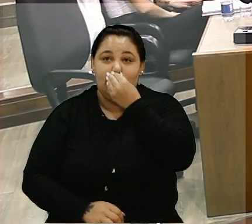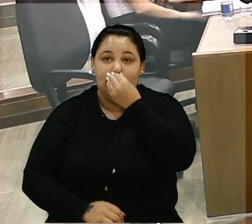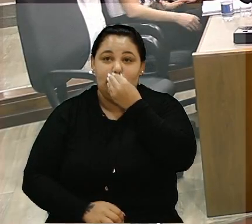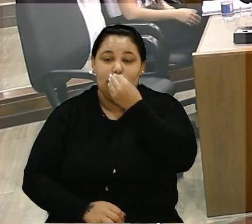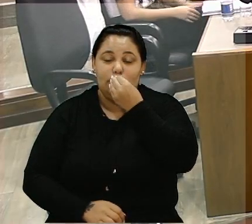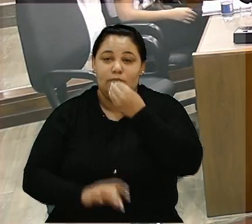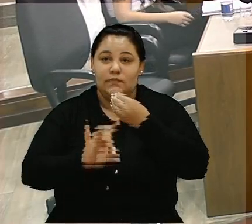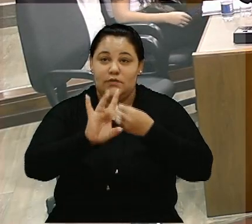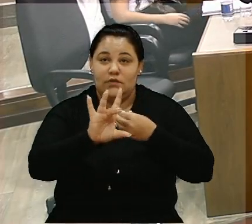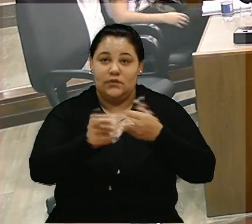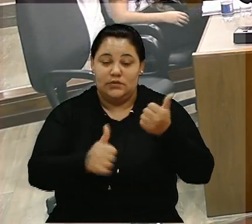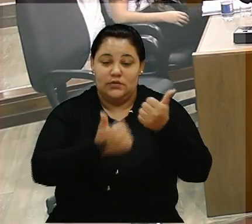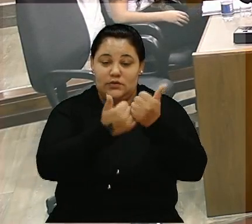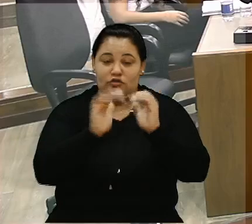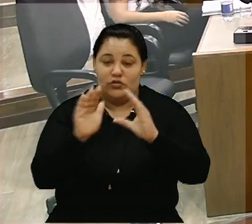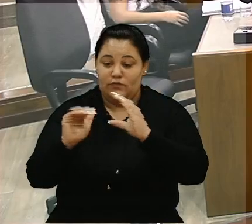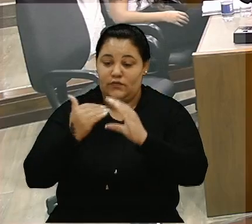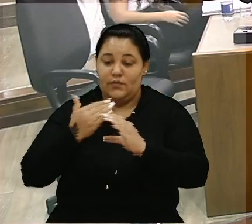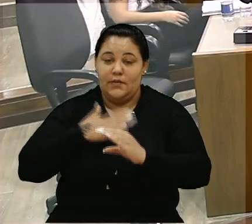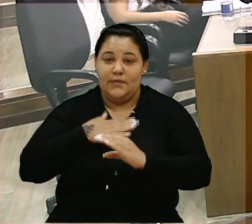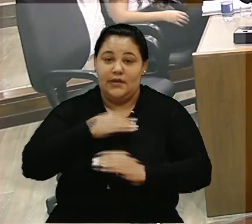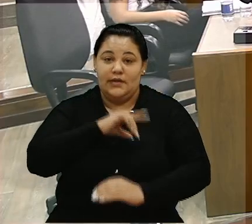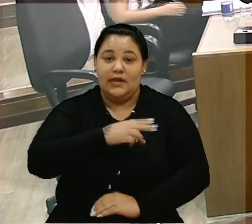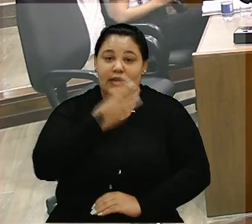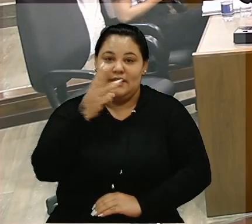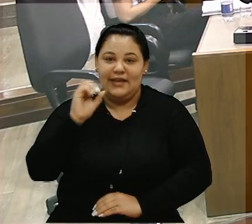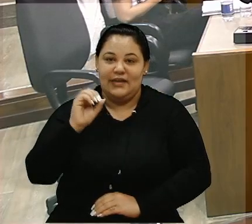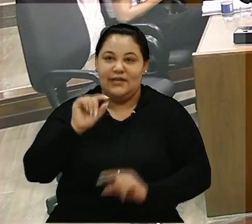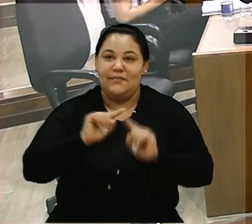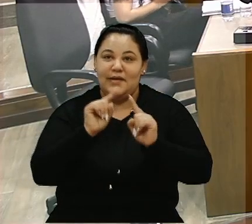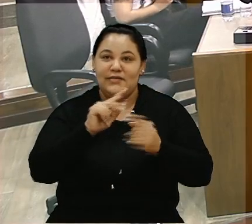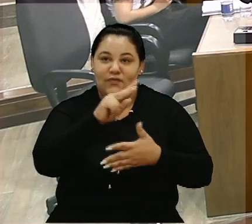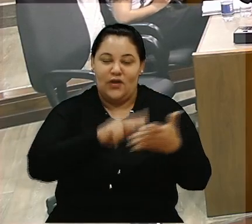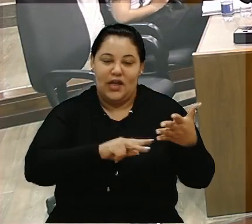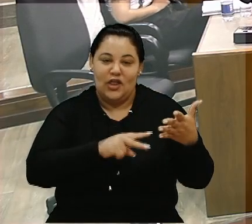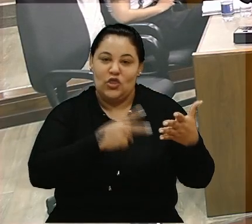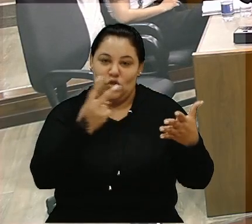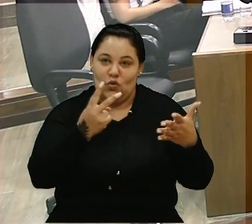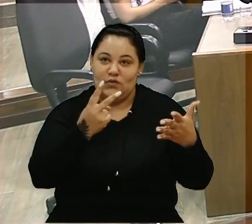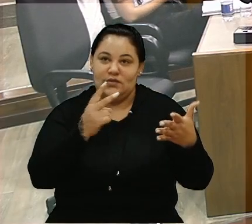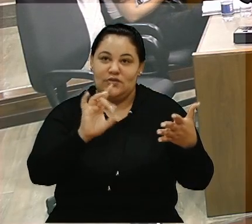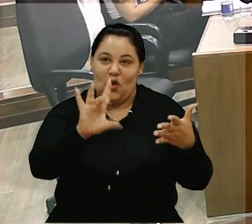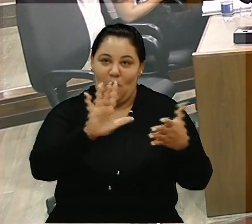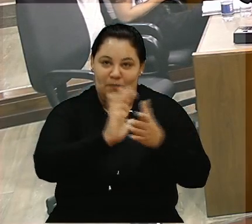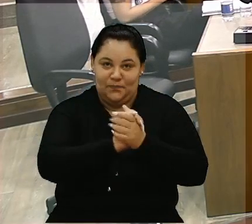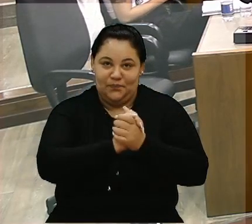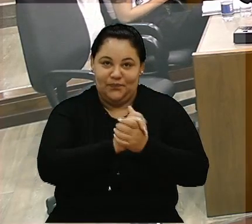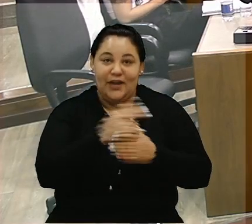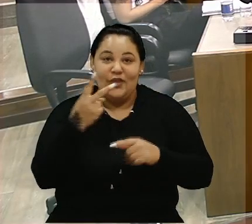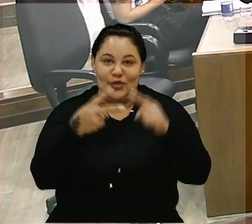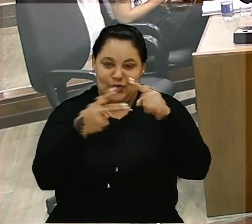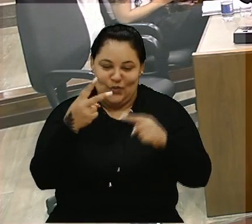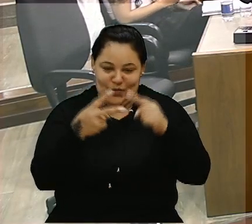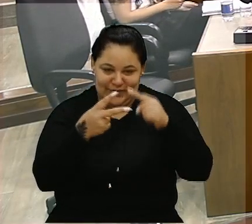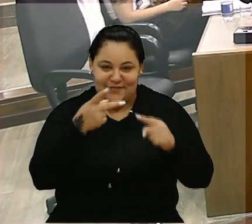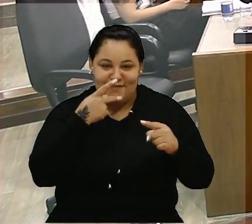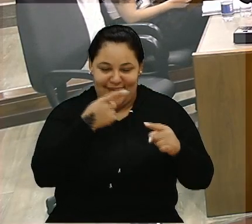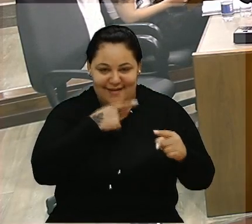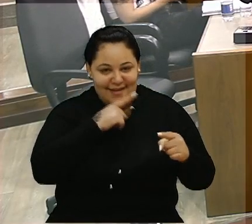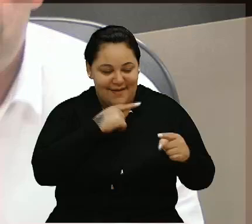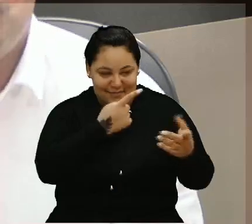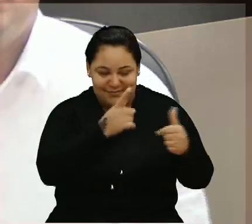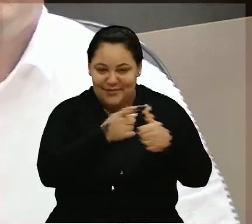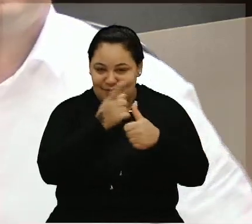Só a assessoria já mandou aqui, teria 30, mas eu vou ler só dois. Obrigado. Só dois relatos, vereador Caleb. O